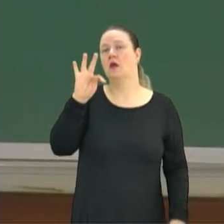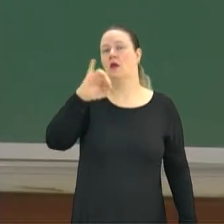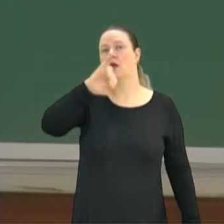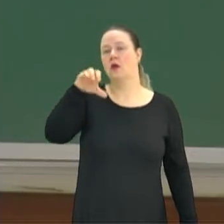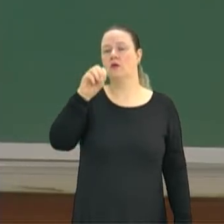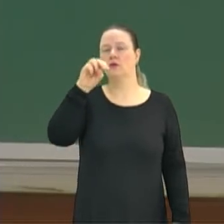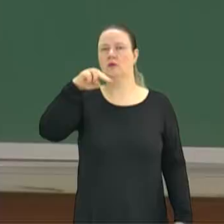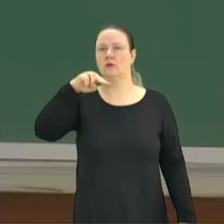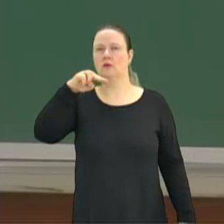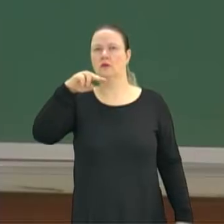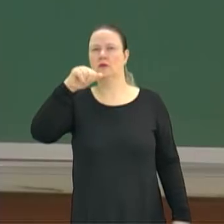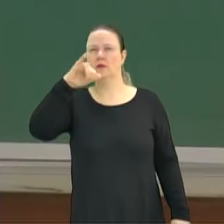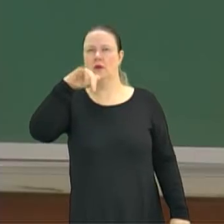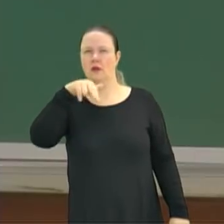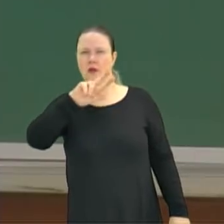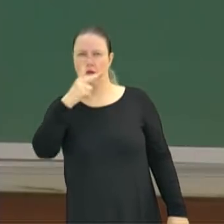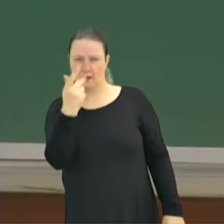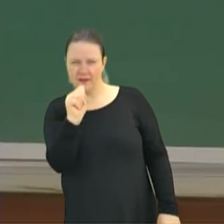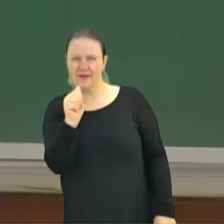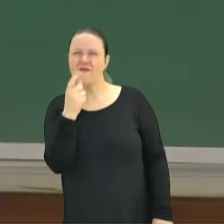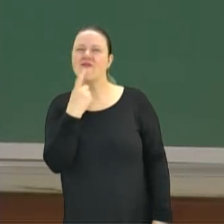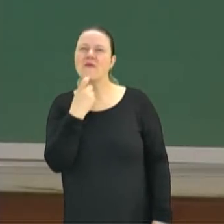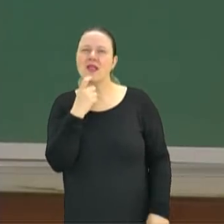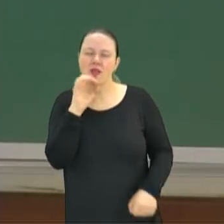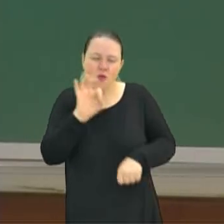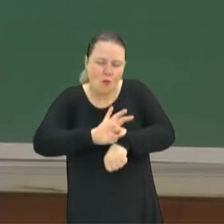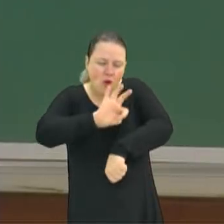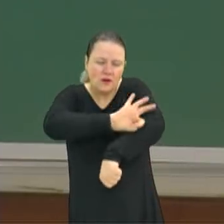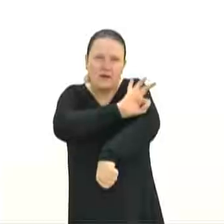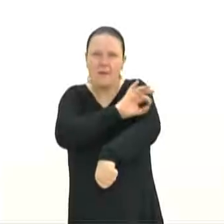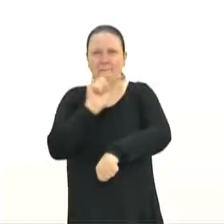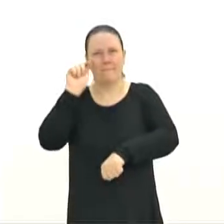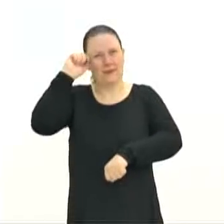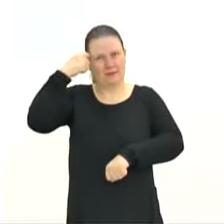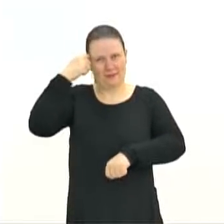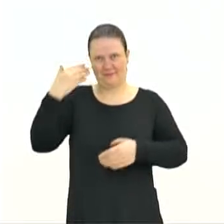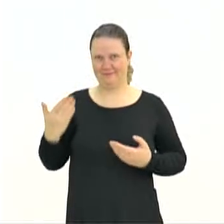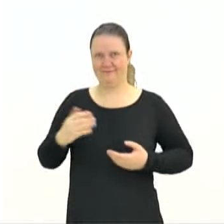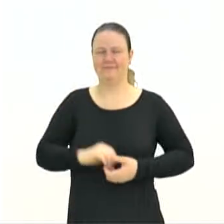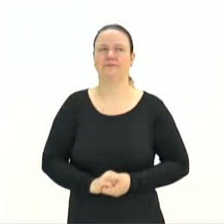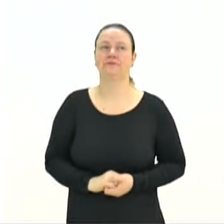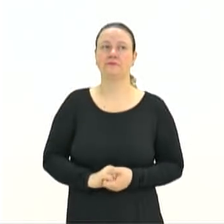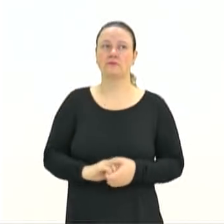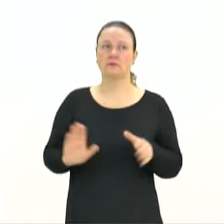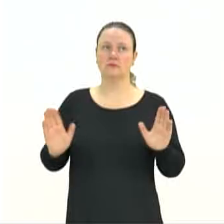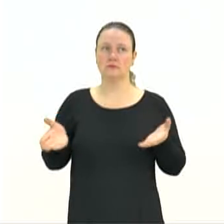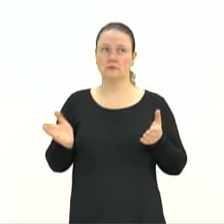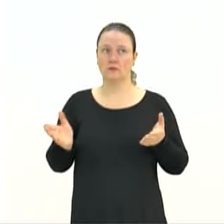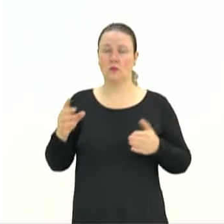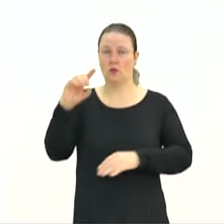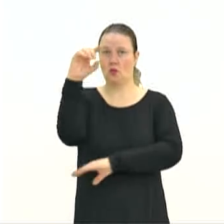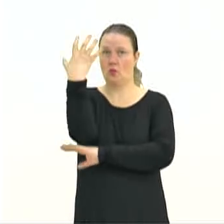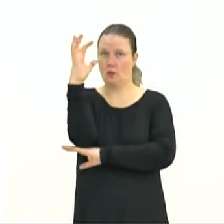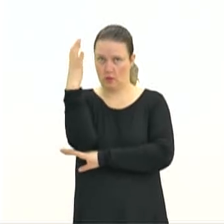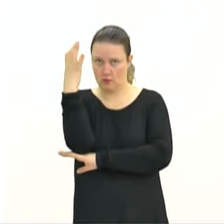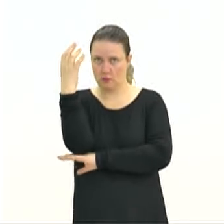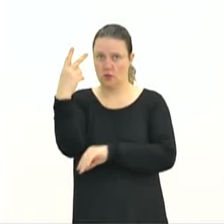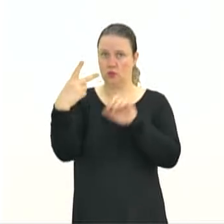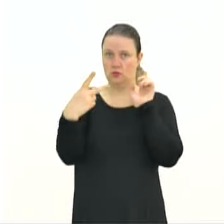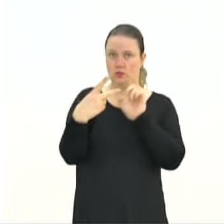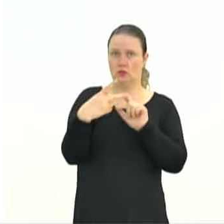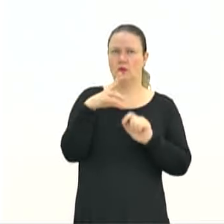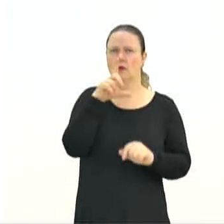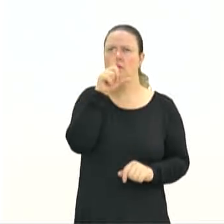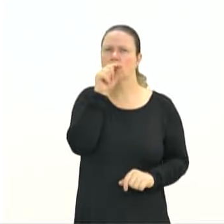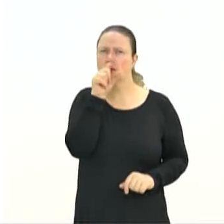ali de bastante pulgão. E pássaro. Então tá aqui, ó, 3. Por que não pode ser aí, ó, uma árvore, 2 pássaros? Joaninha come